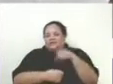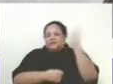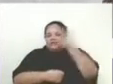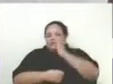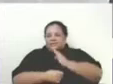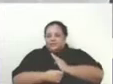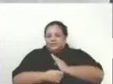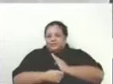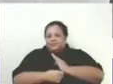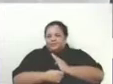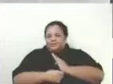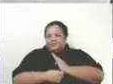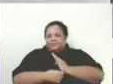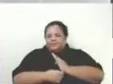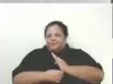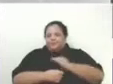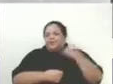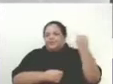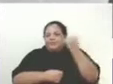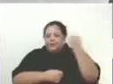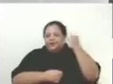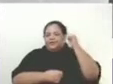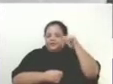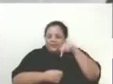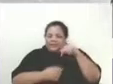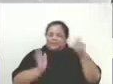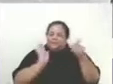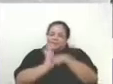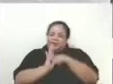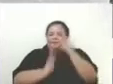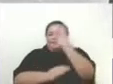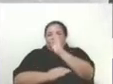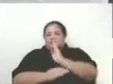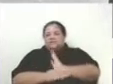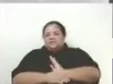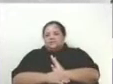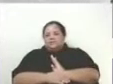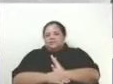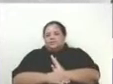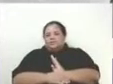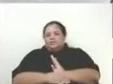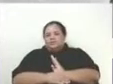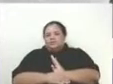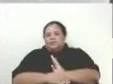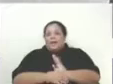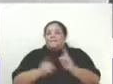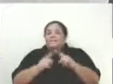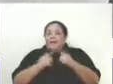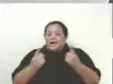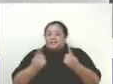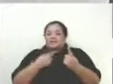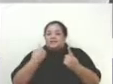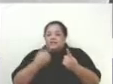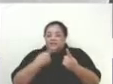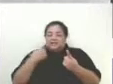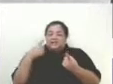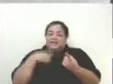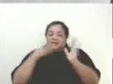a importância de algo desse tamanho no Brasil. Algo desse tamanho está em Botucatu, está no CEVAP, está no Nesp de Botucatu.